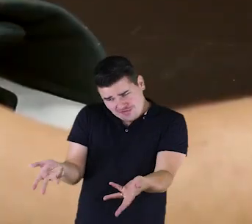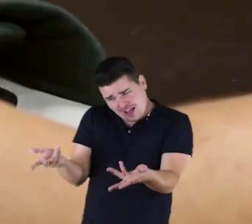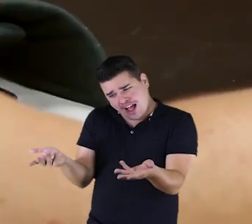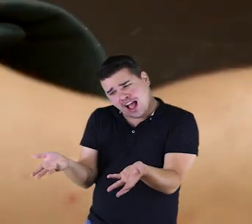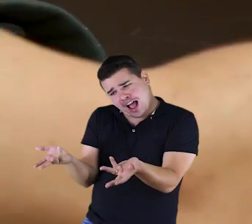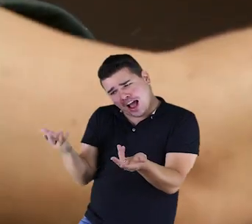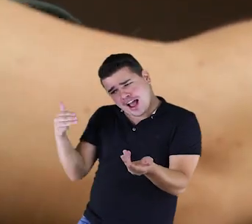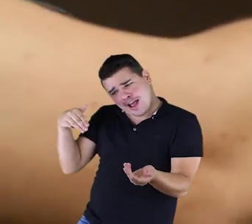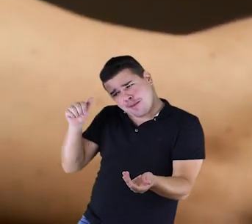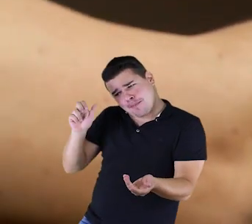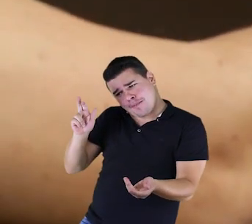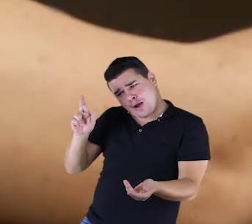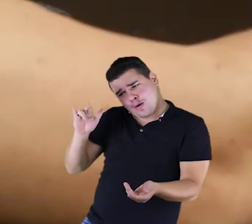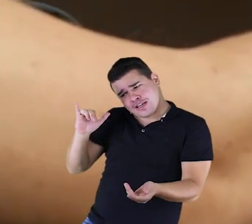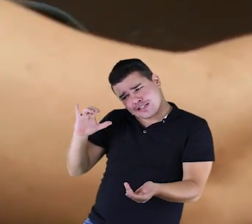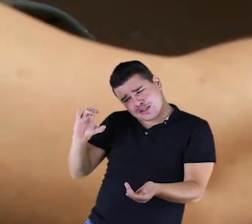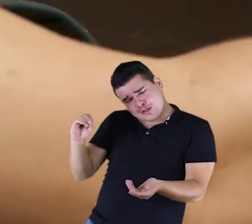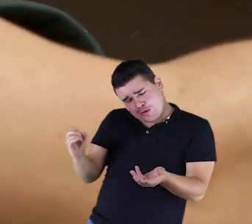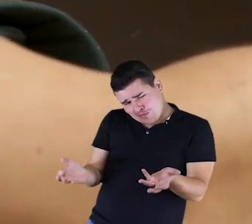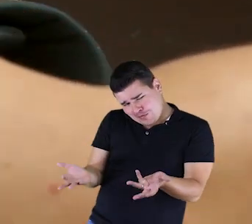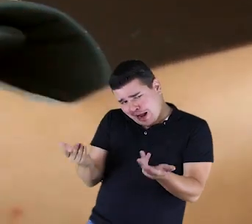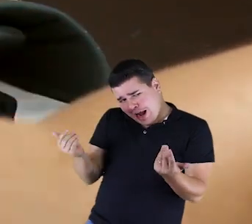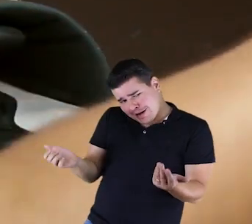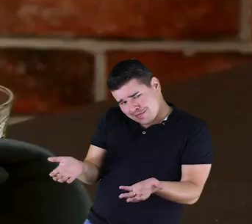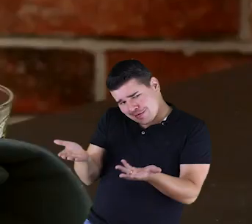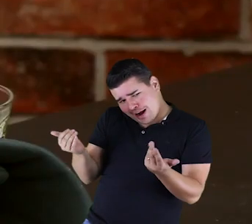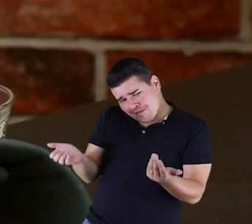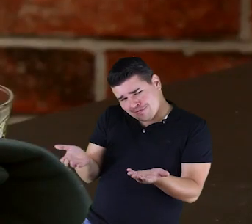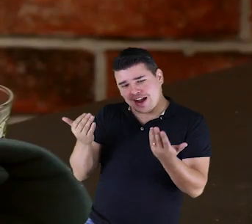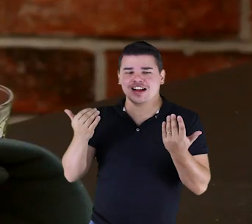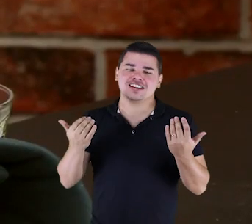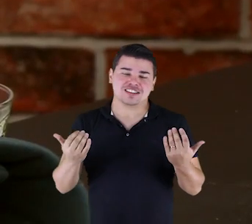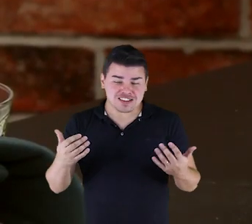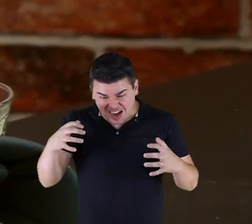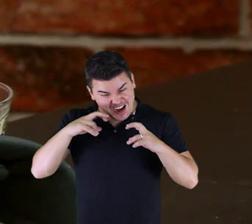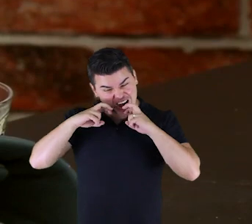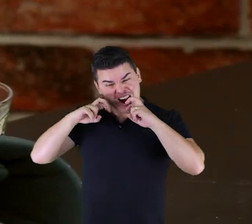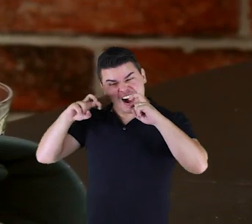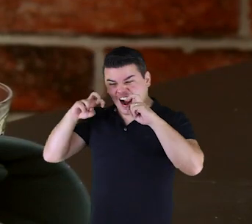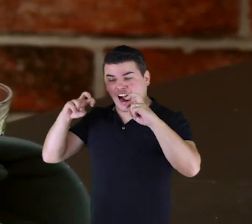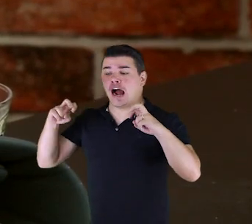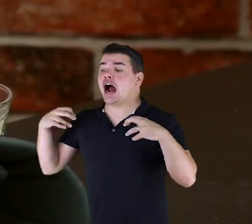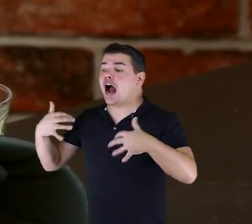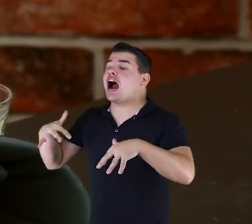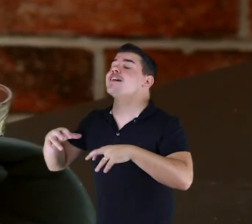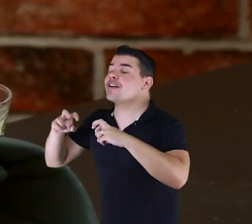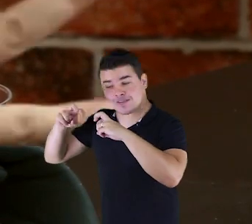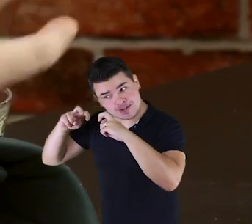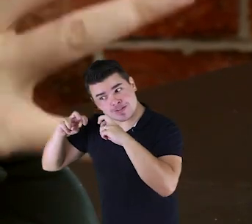Cid puxa um bloco da base e o retira. Cauê aproxima a mão da torre.